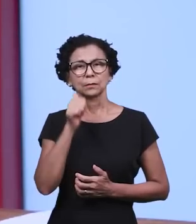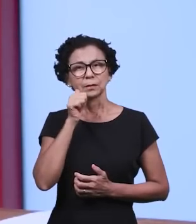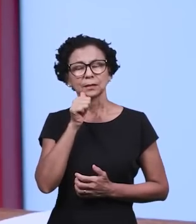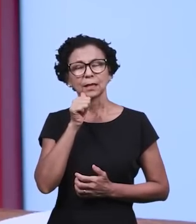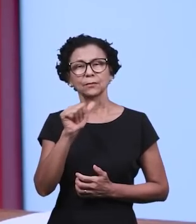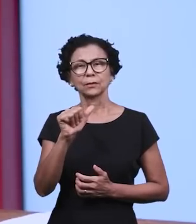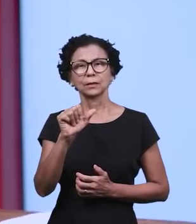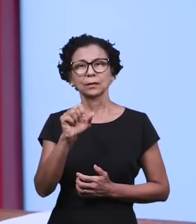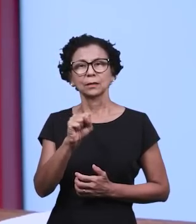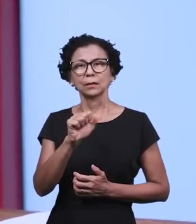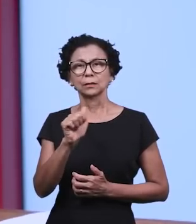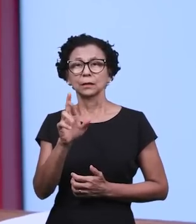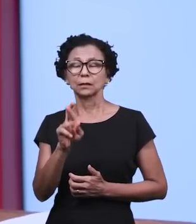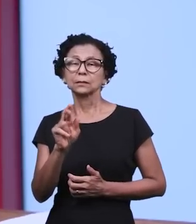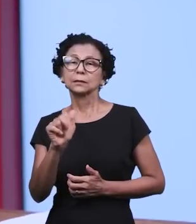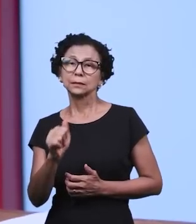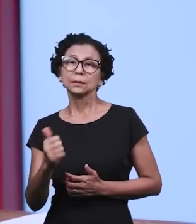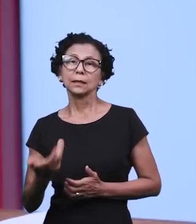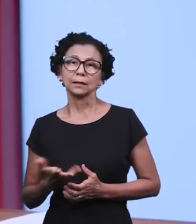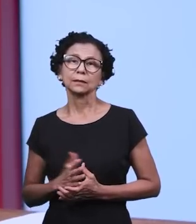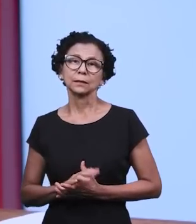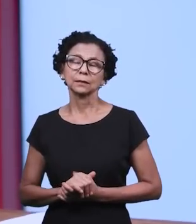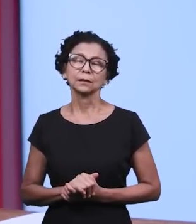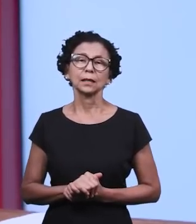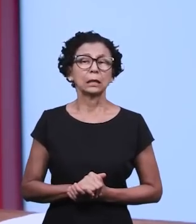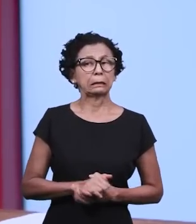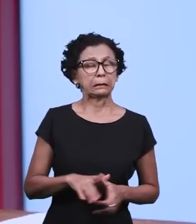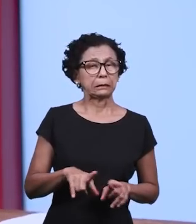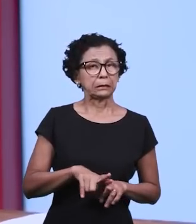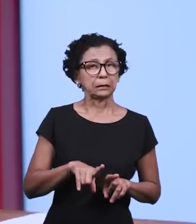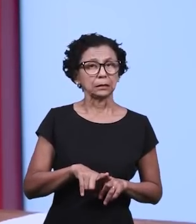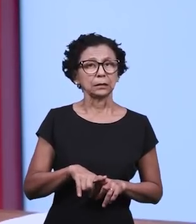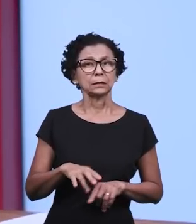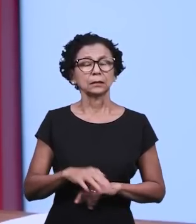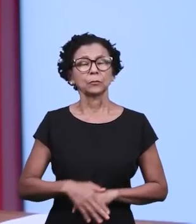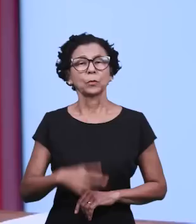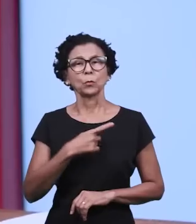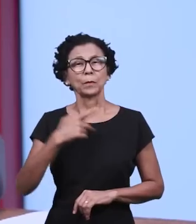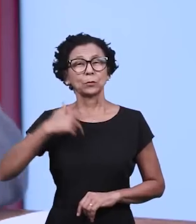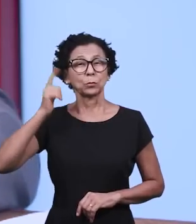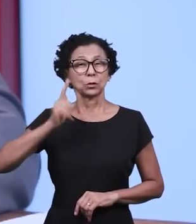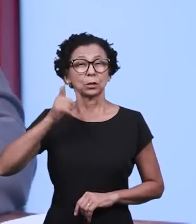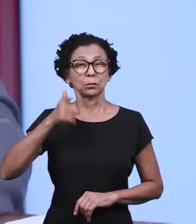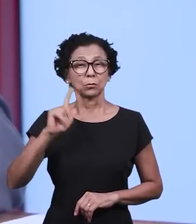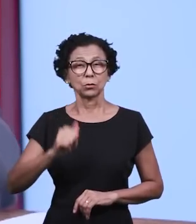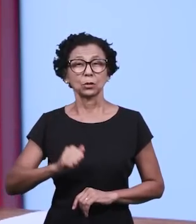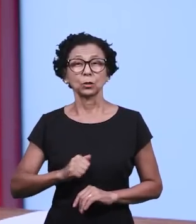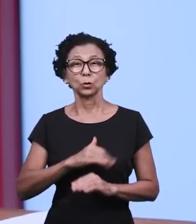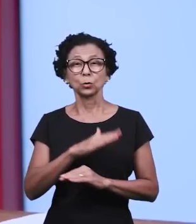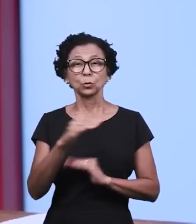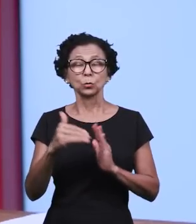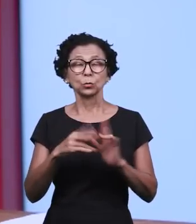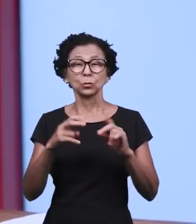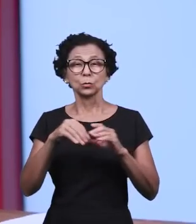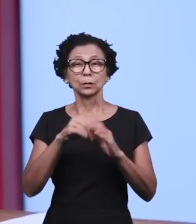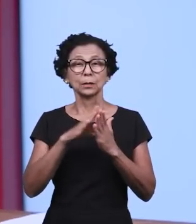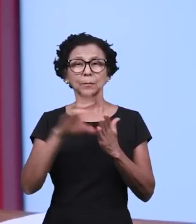meu coração, porque eu tive uma experiência com isso. Antes de vir para a obra, na minha formação de